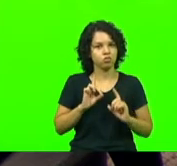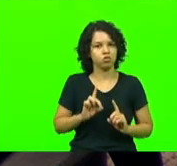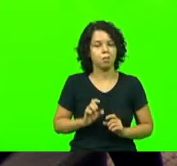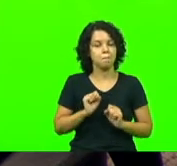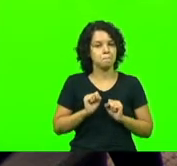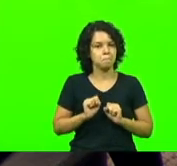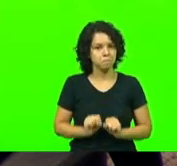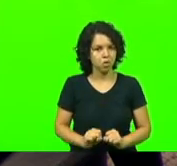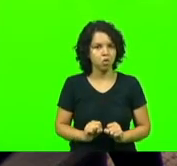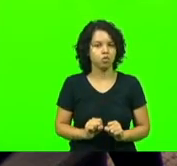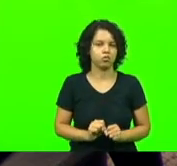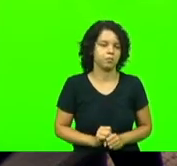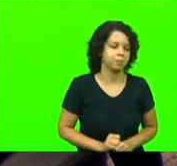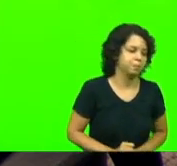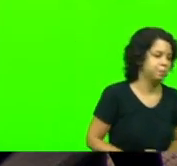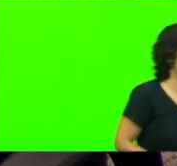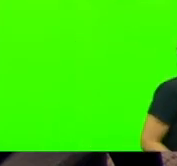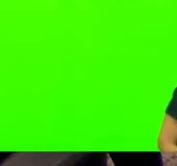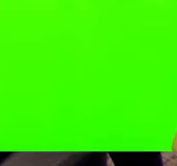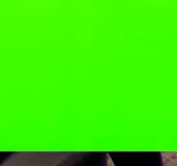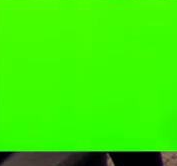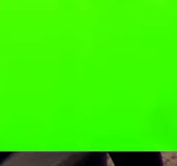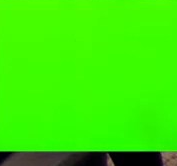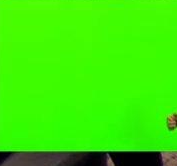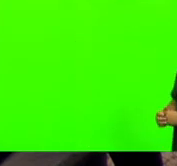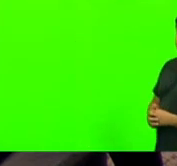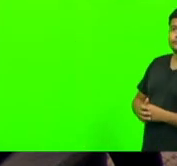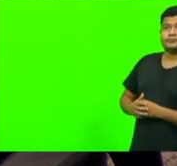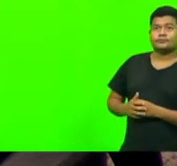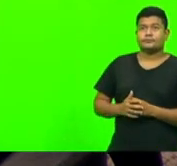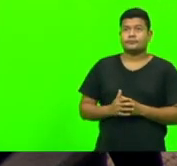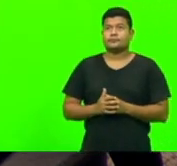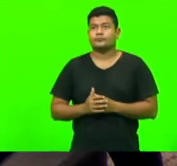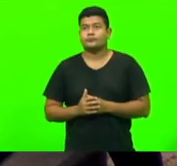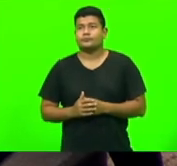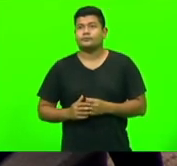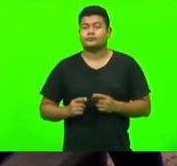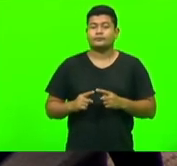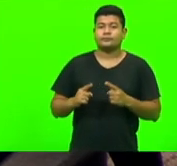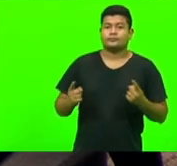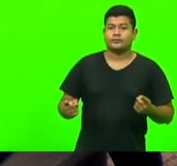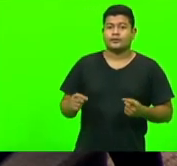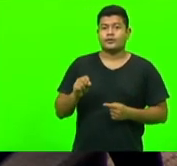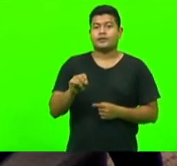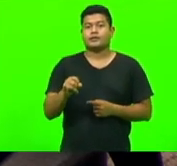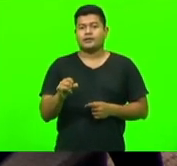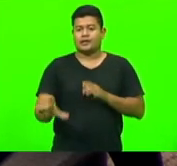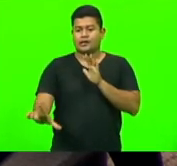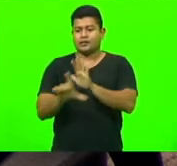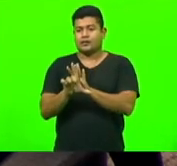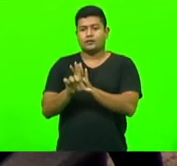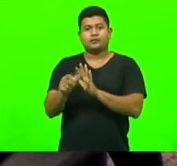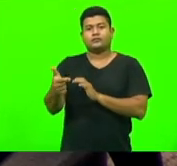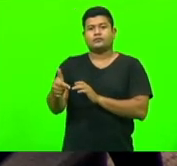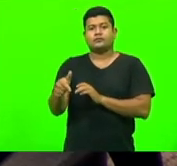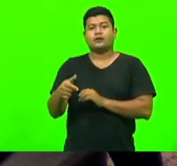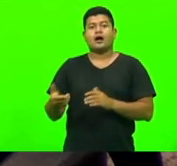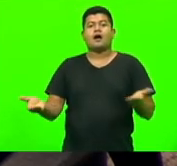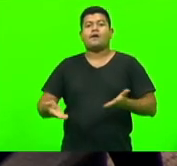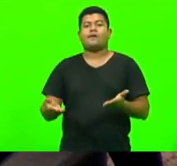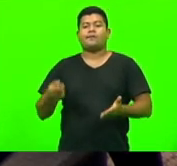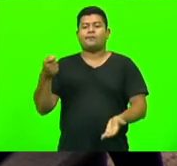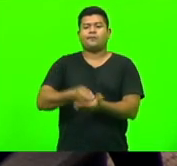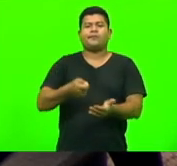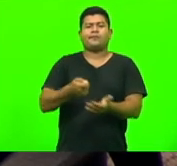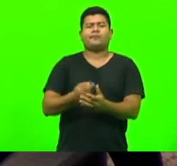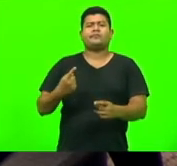pode fazer ou deixar de fazer, senão por força de lei. Então, se não há lei que se obrigue, por que está se obrigando? Eu acho